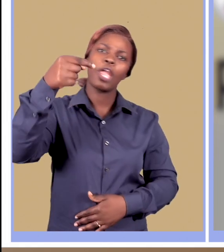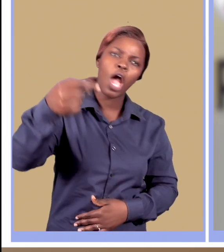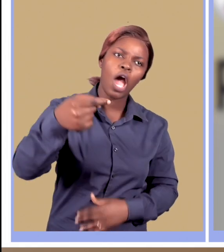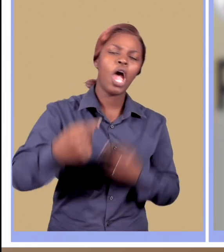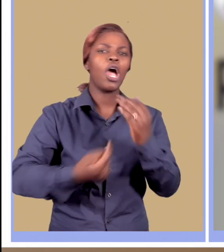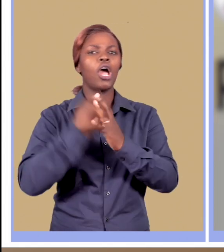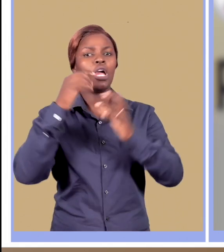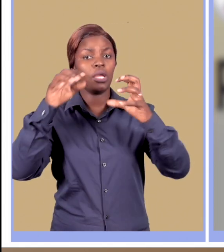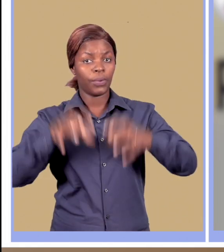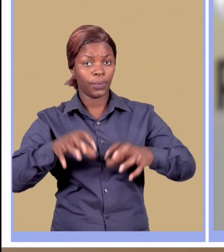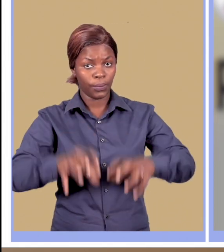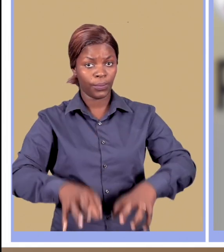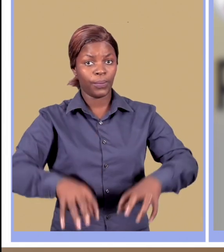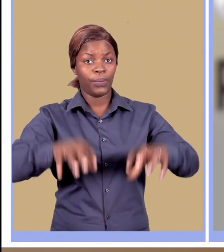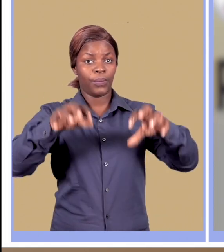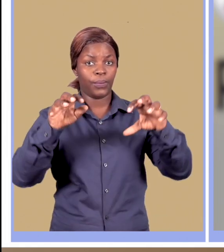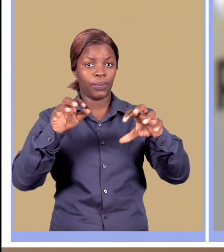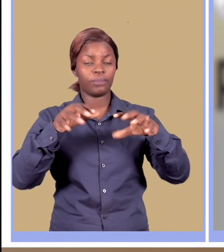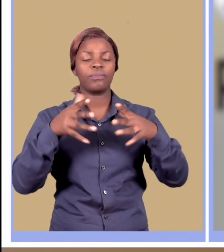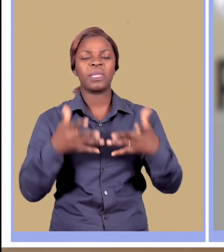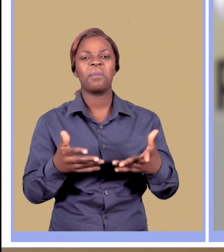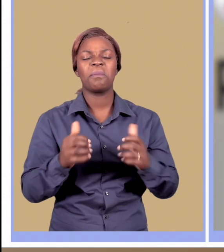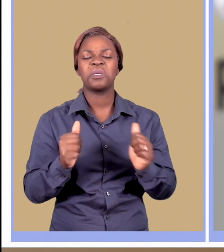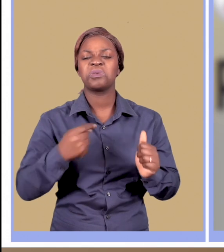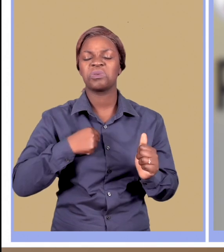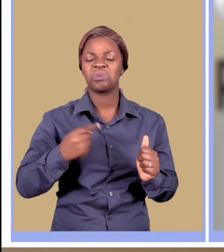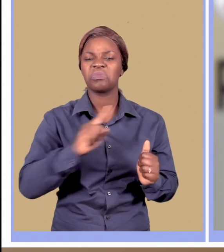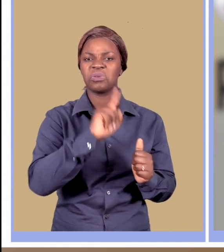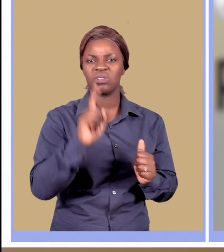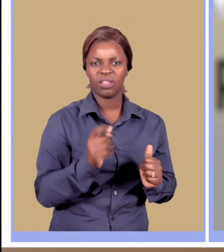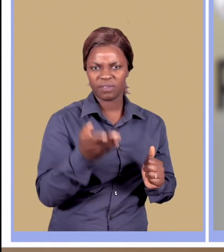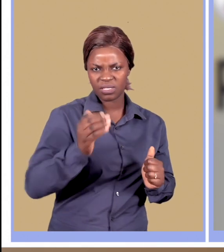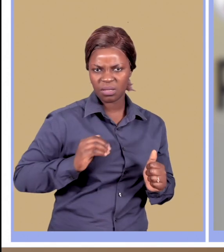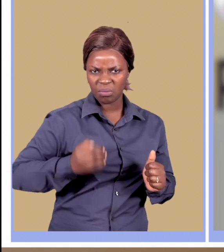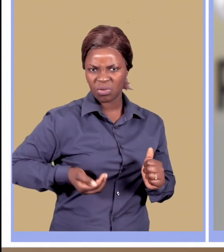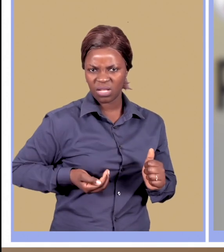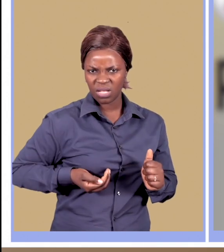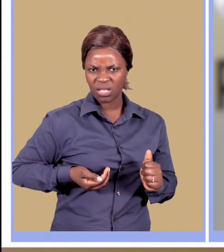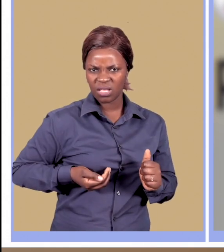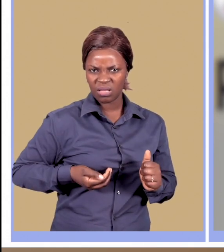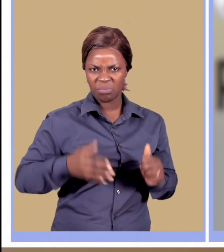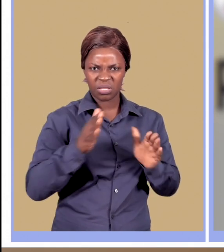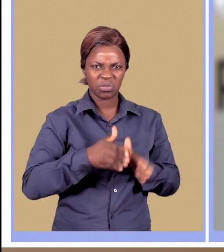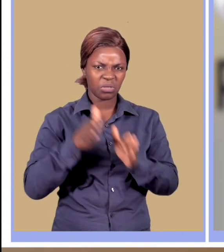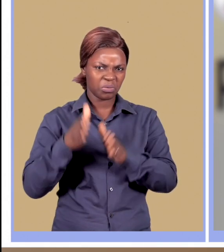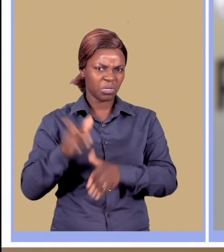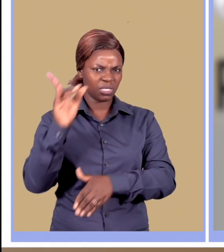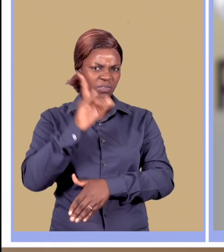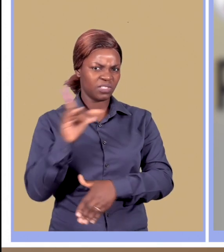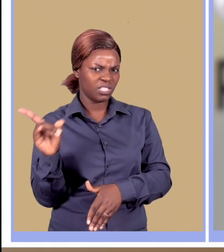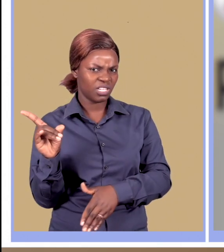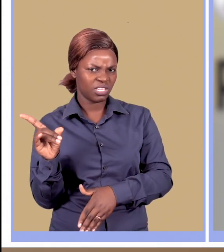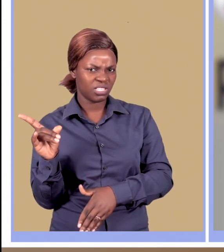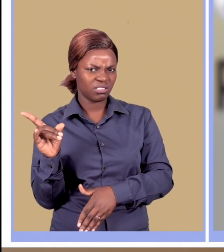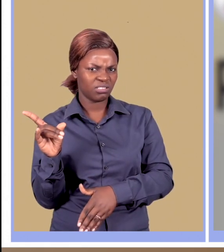haverá tempestade ou ciclone, por aí em diante. Não tem nenhuma informação que algumas pessoas com deficiência têm feito